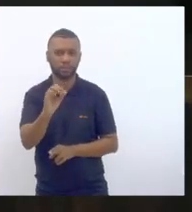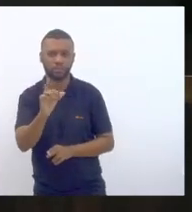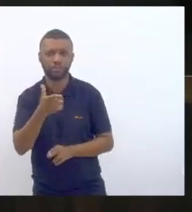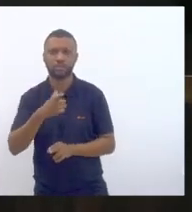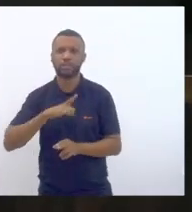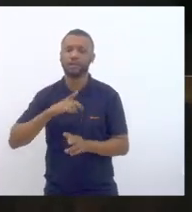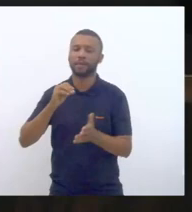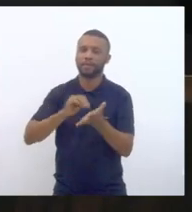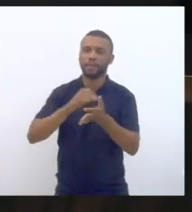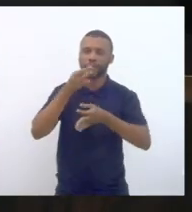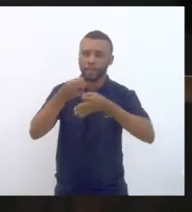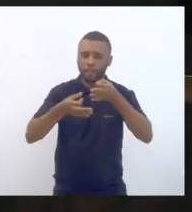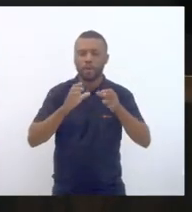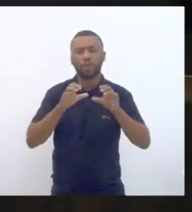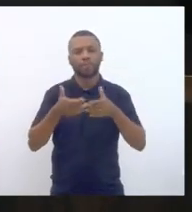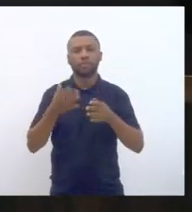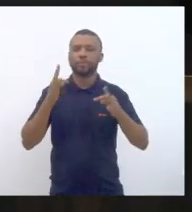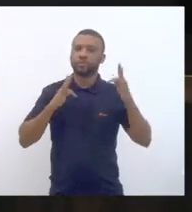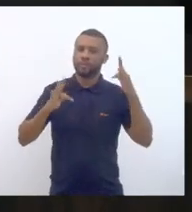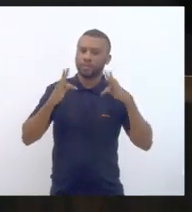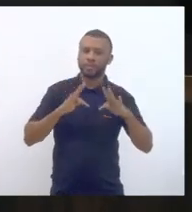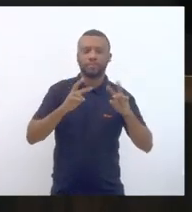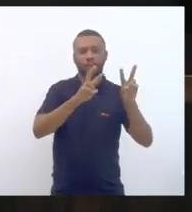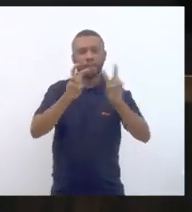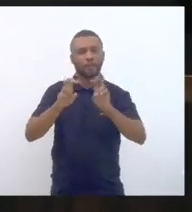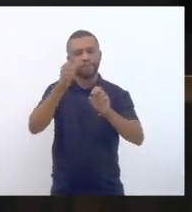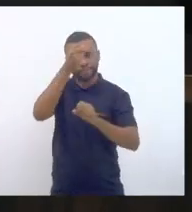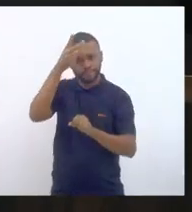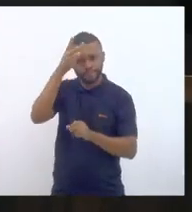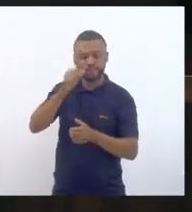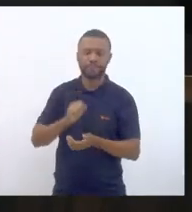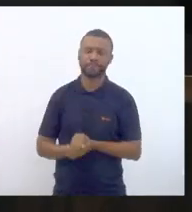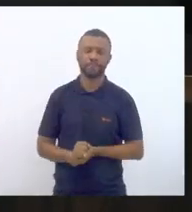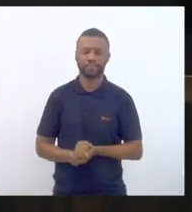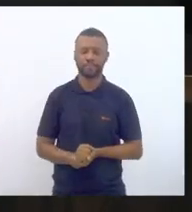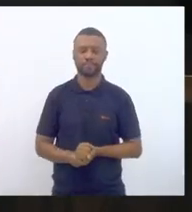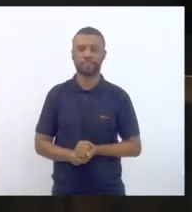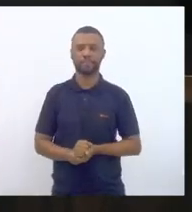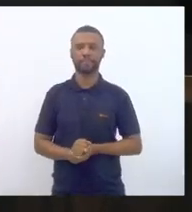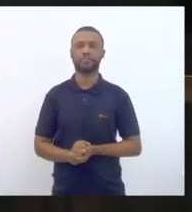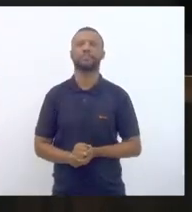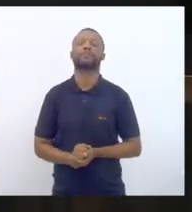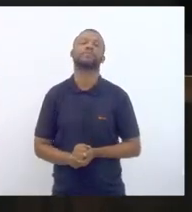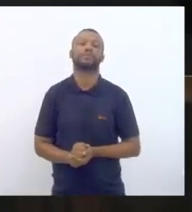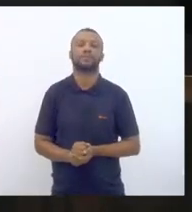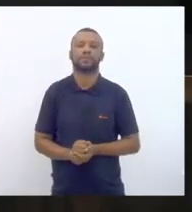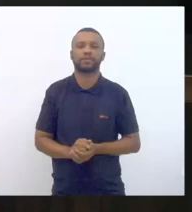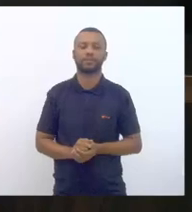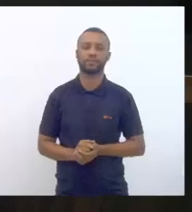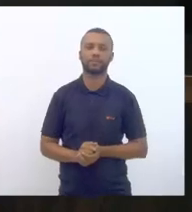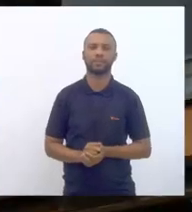Cultura, Turismo e Assuntos Municipais. Para emitir parecer pela Comissão de Cultura, deputado Eliomar Coelho.